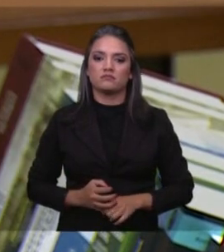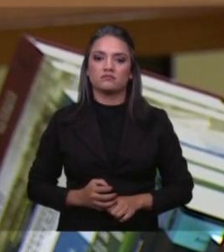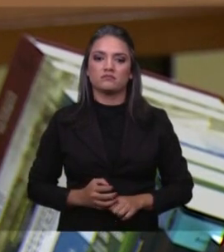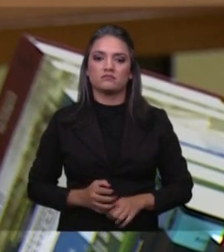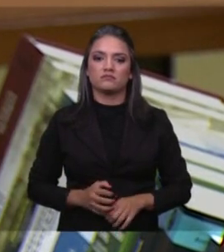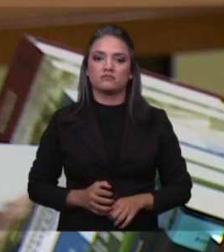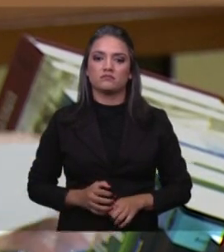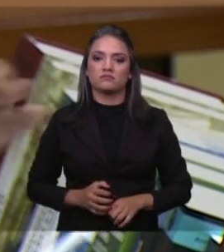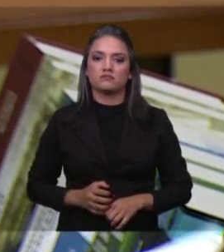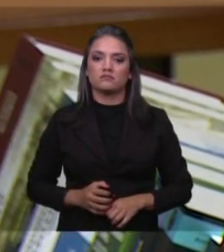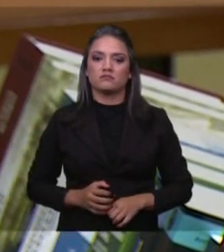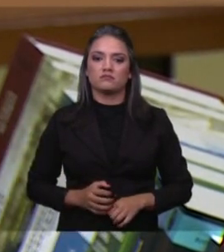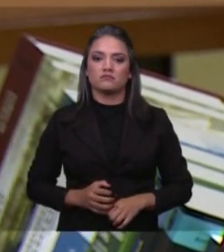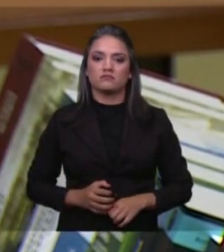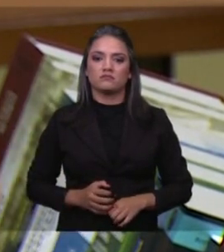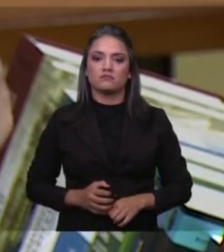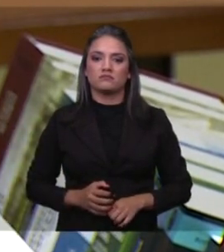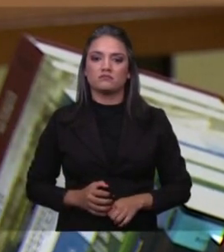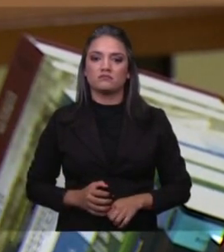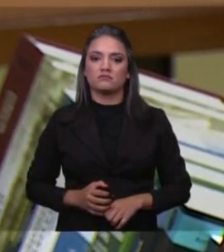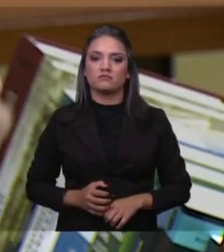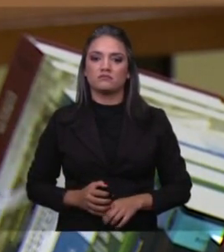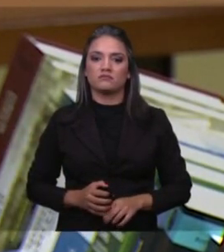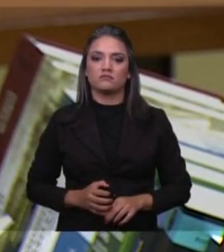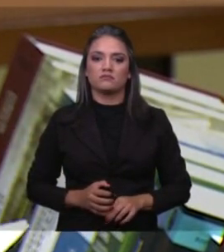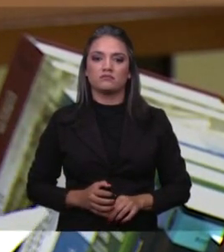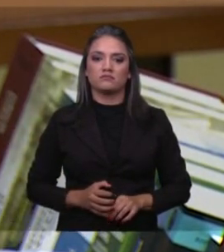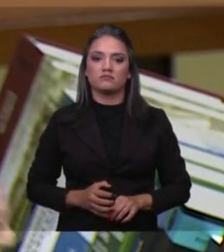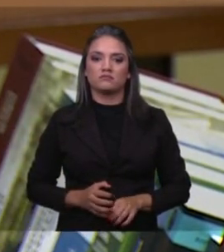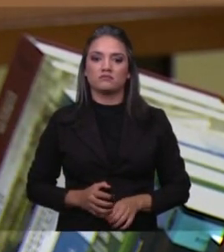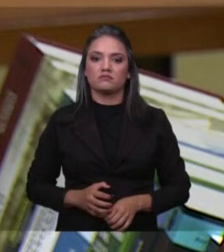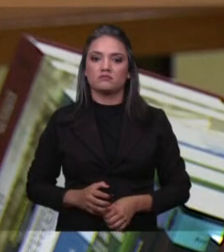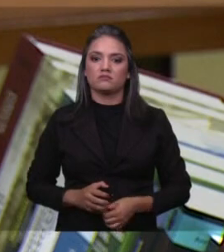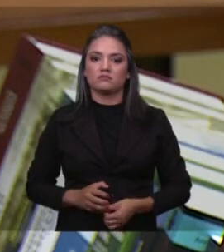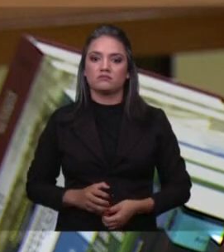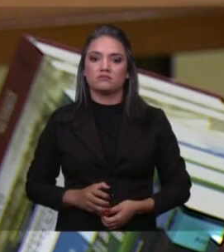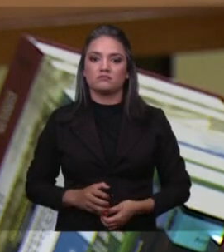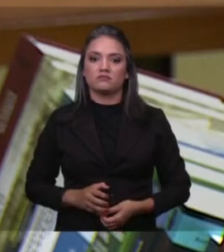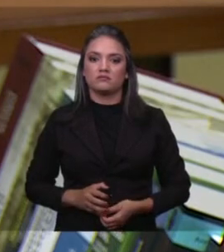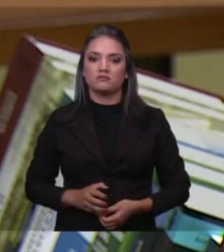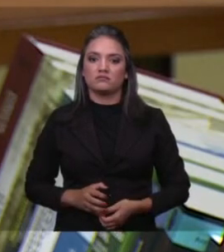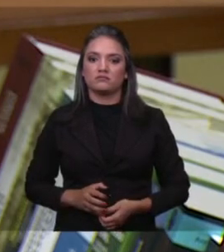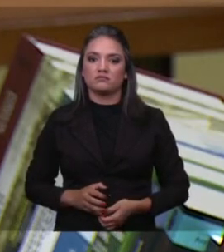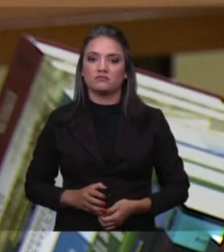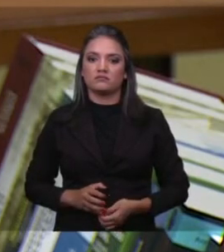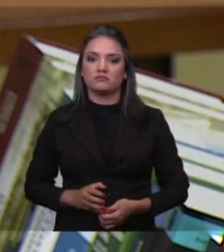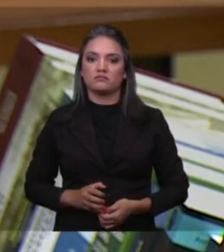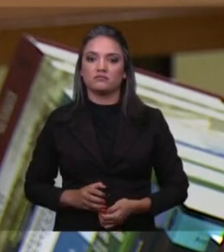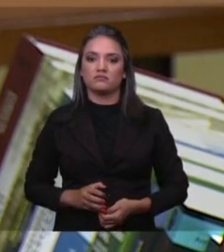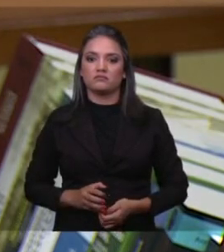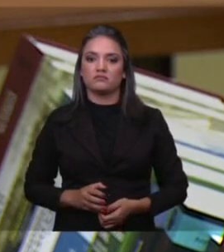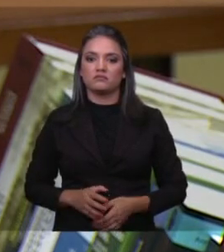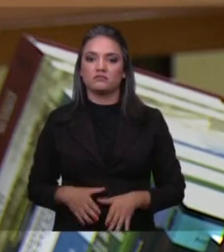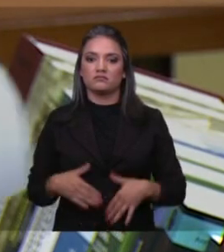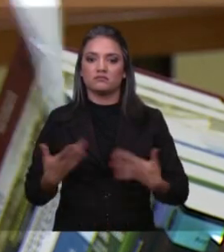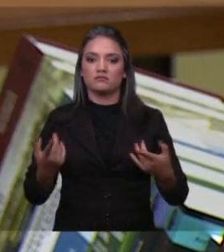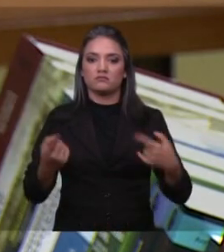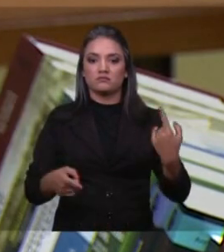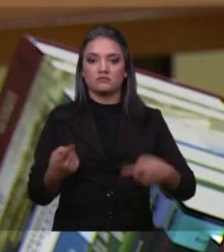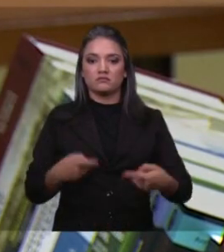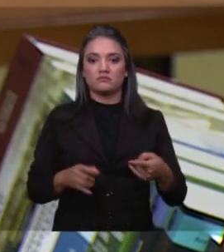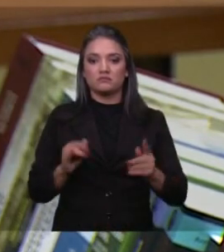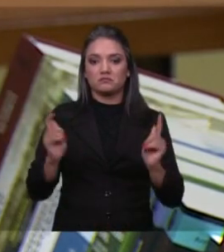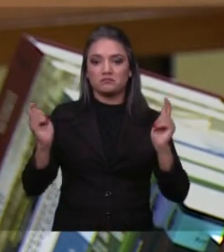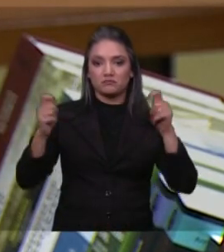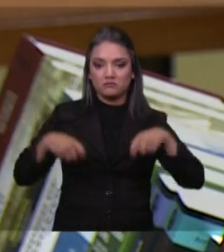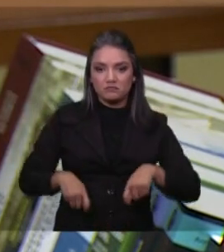discussão. A discussão que se traz aqui é se essa modulação poderia ter sido feita por